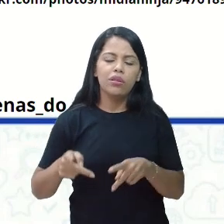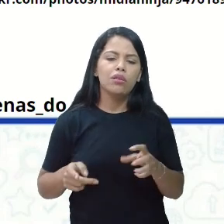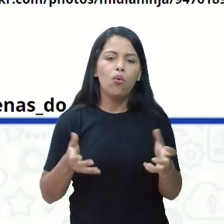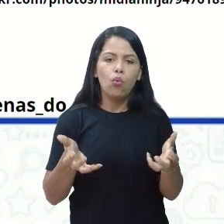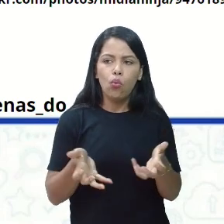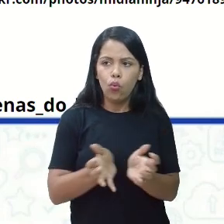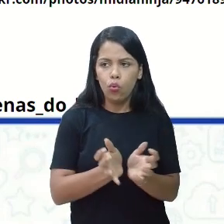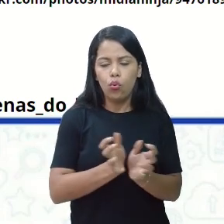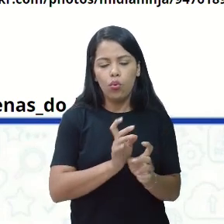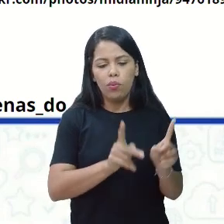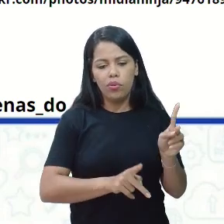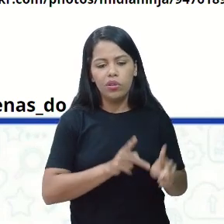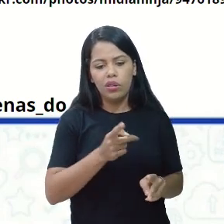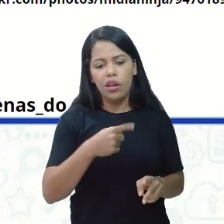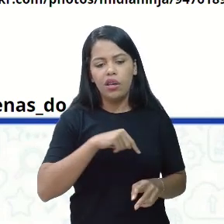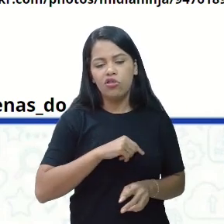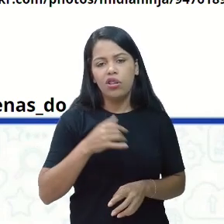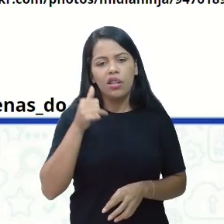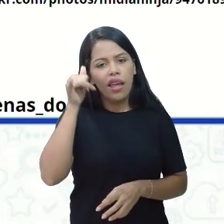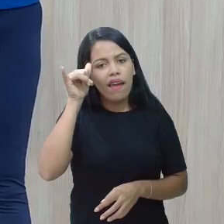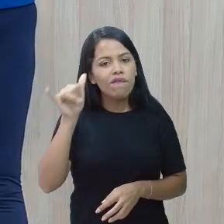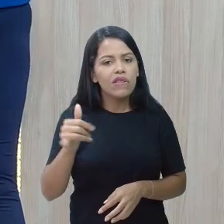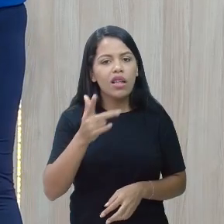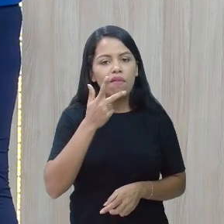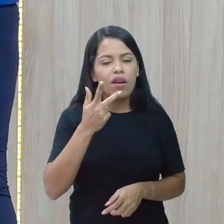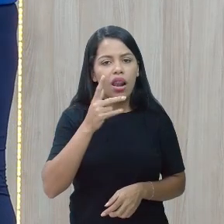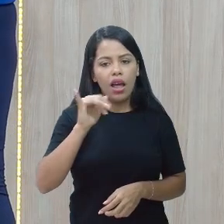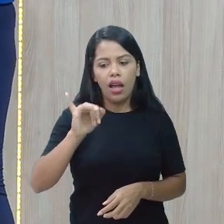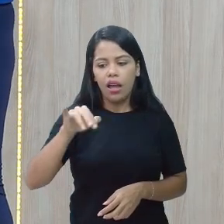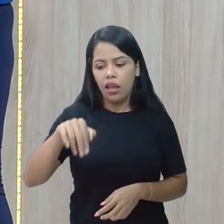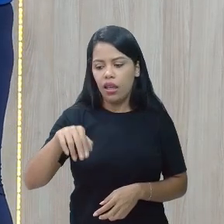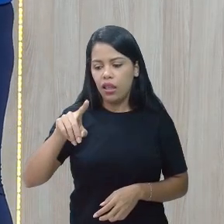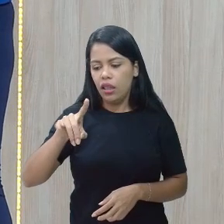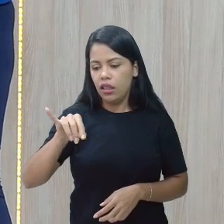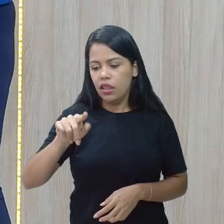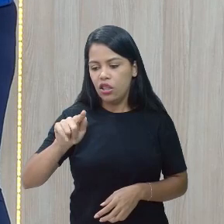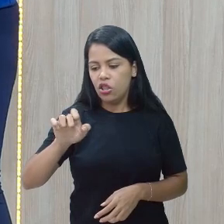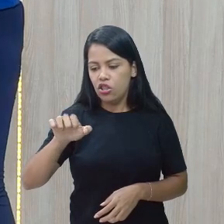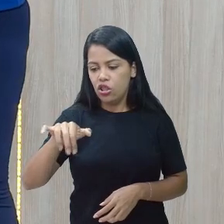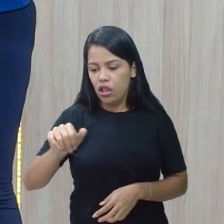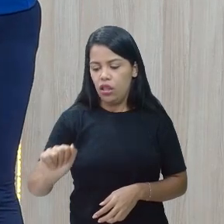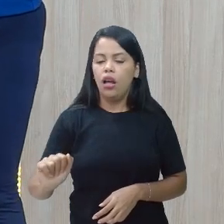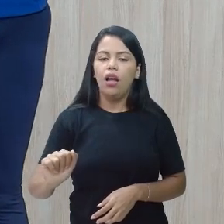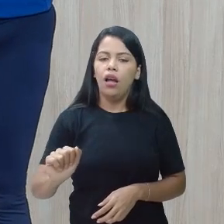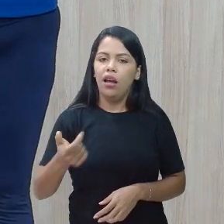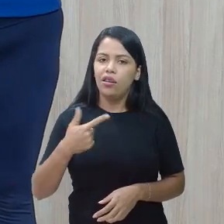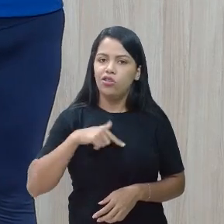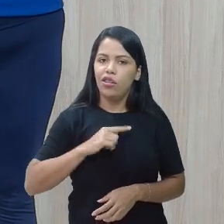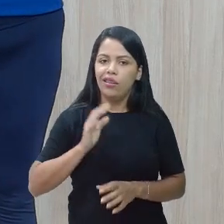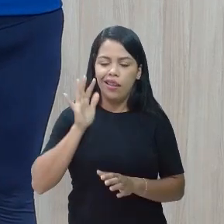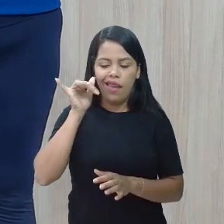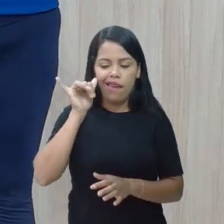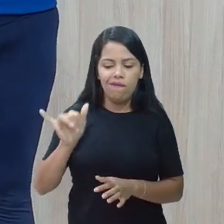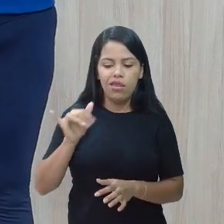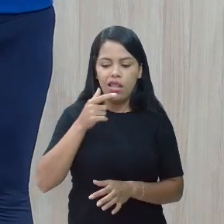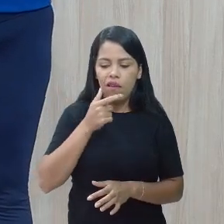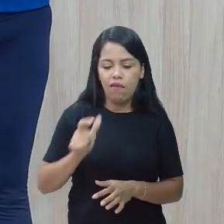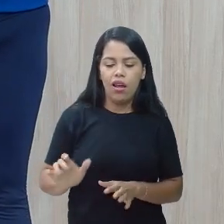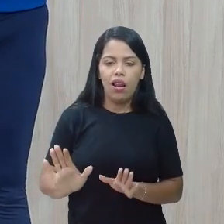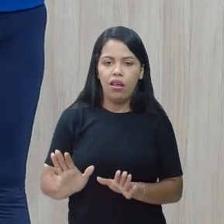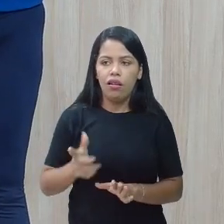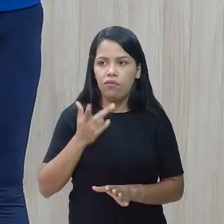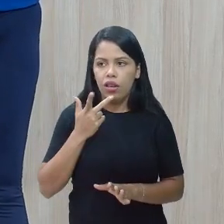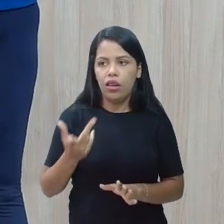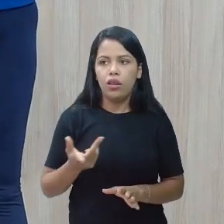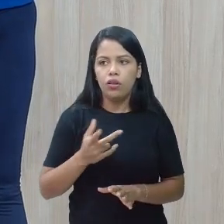né, a gente evita falar assim, né, porque esse termo ele foi deturpado durante muito tempo. Então, os indígenas ainda têm muito